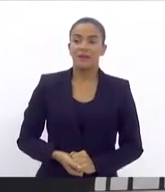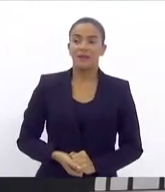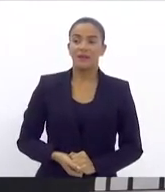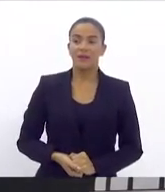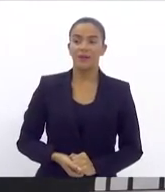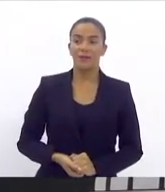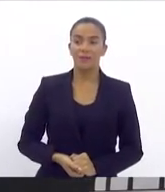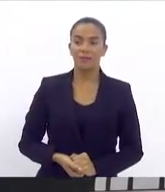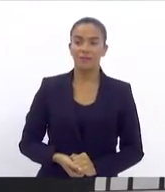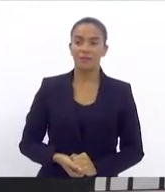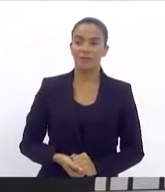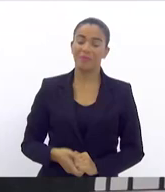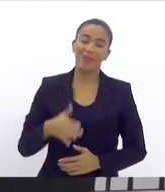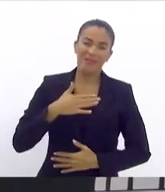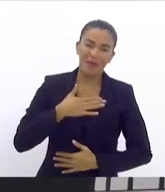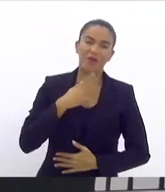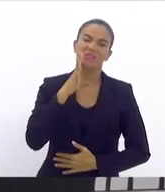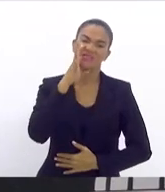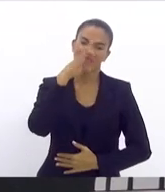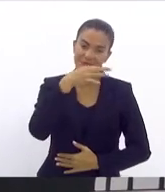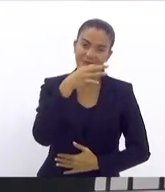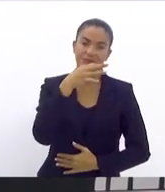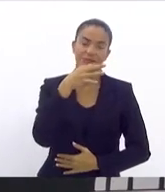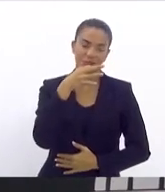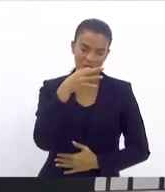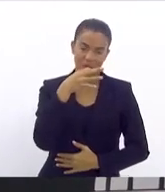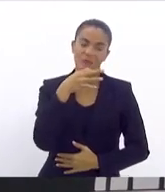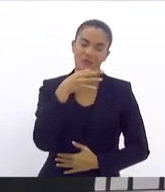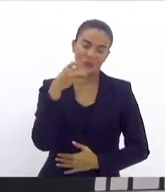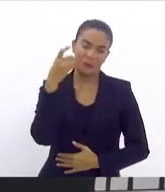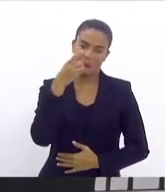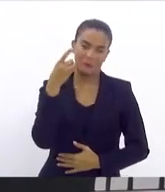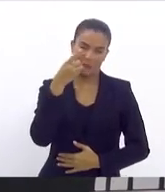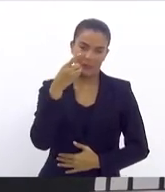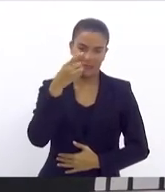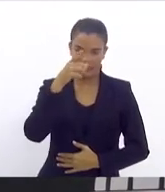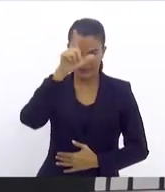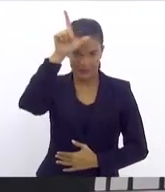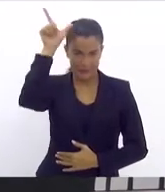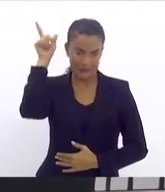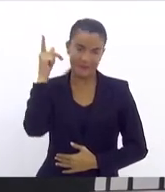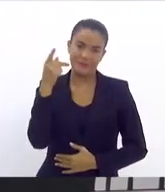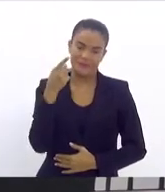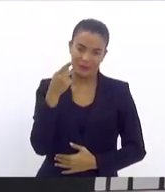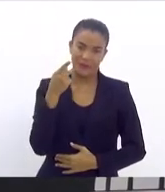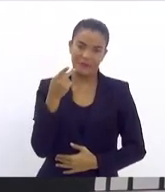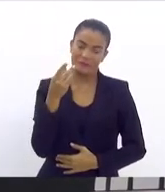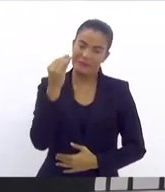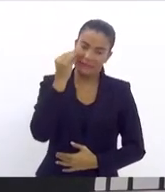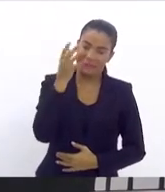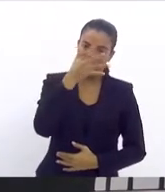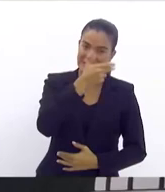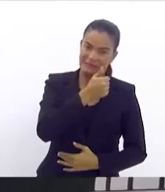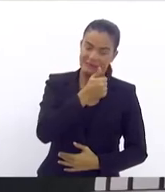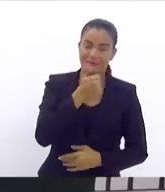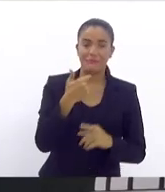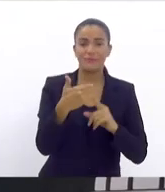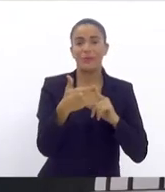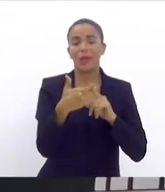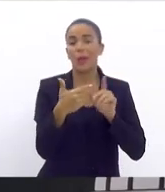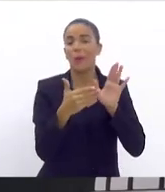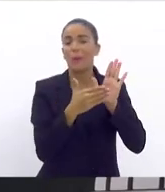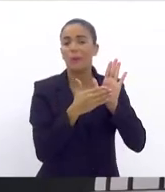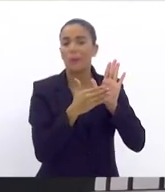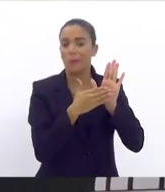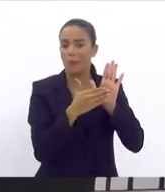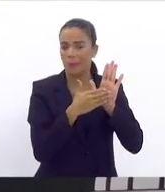É, sendo um... Eu insisto com toda a vênia, deputado, para tentar de fato salvar. Como é um programa, na minha opinião,